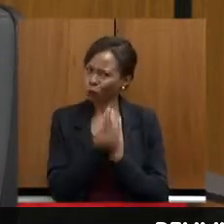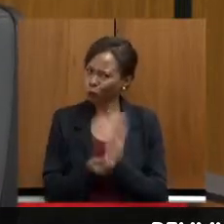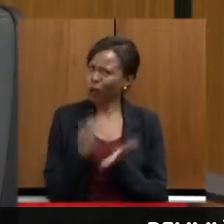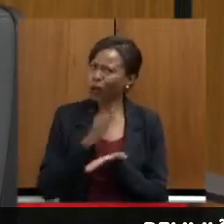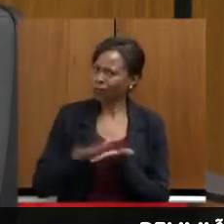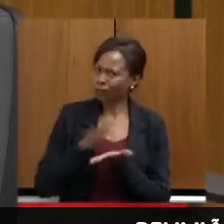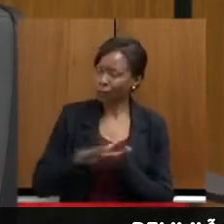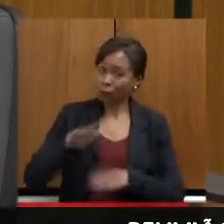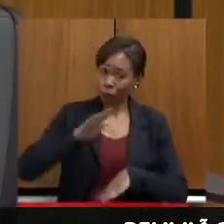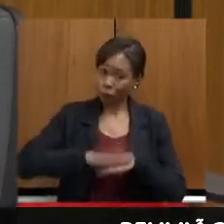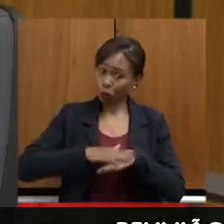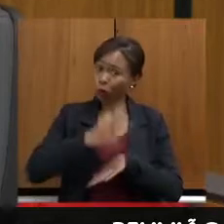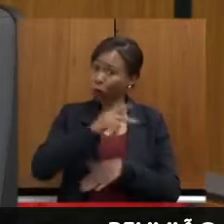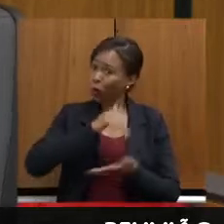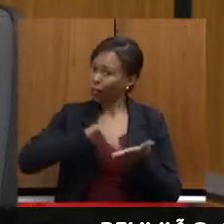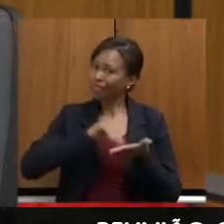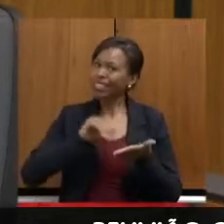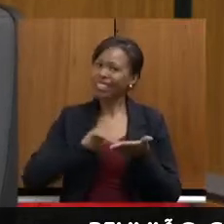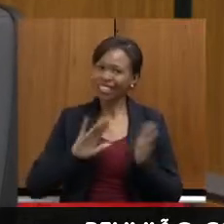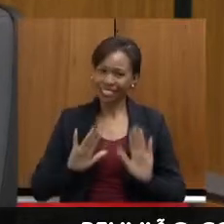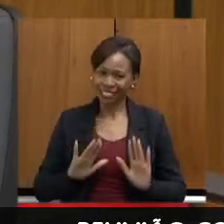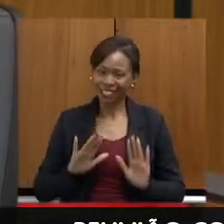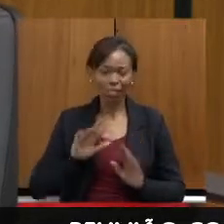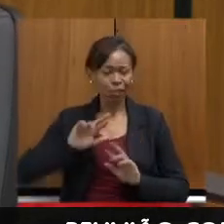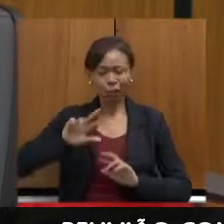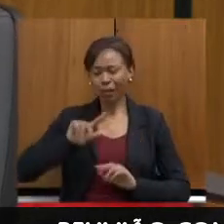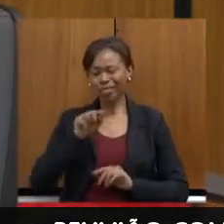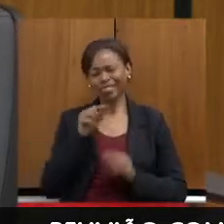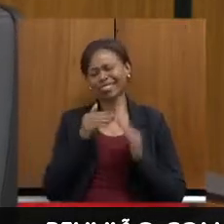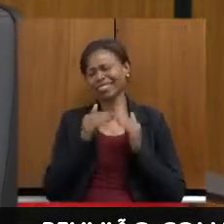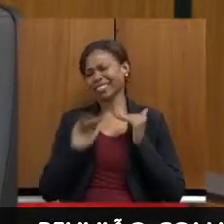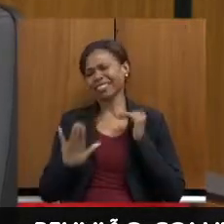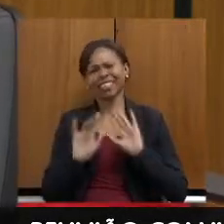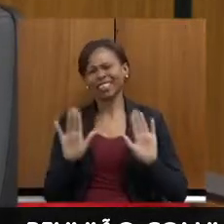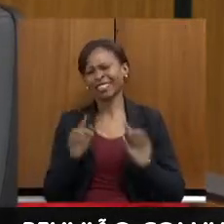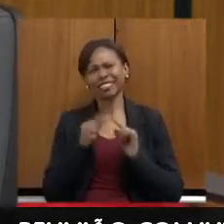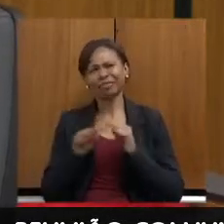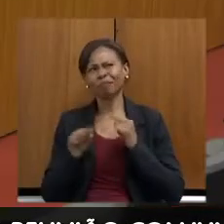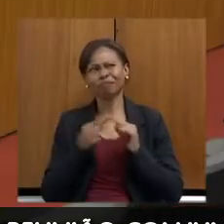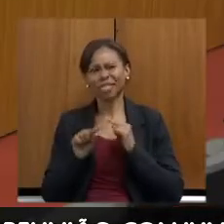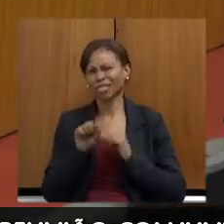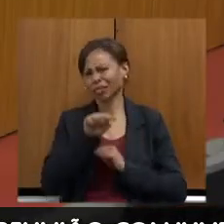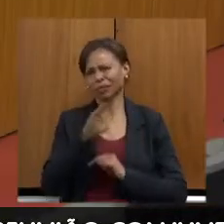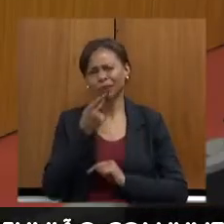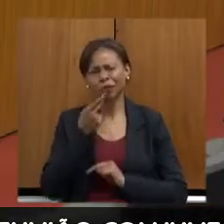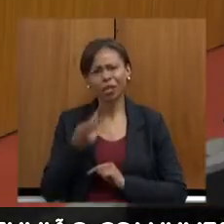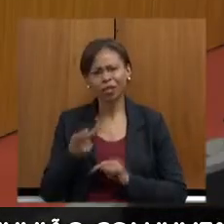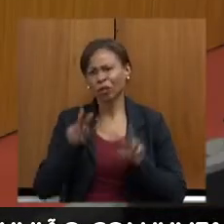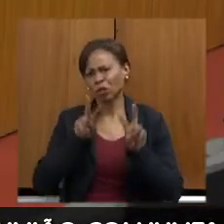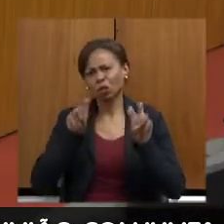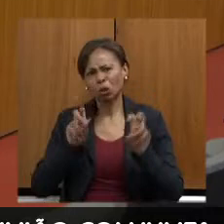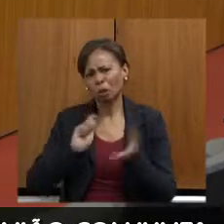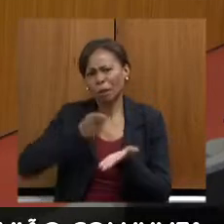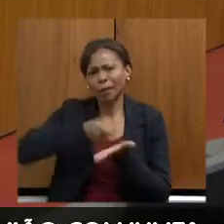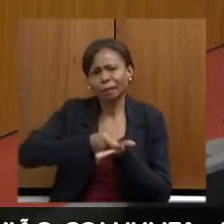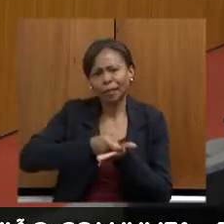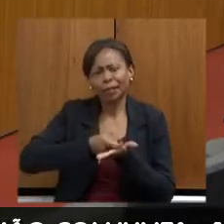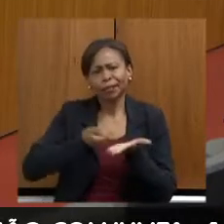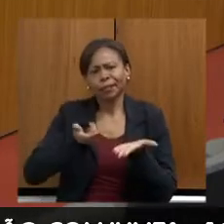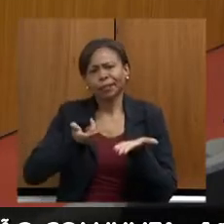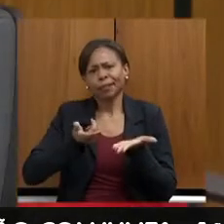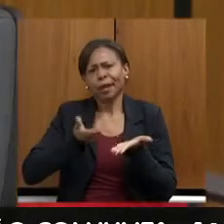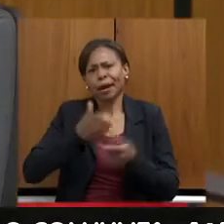própria secretaria que o seu comanda não é nada do que o senhor disse é relacionado à pagamento de aluguel